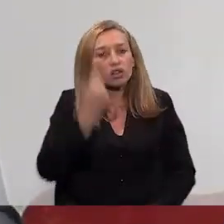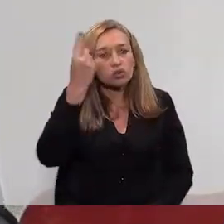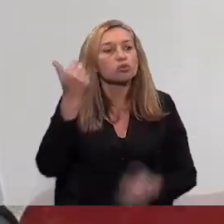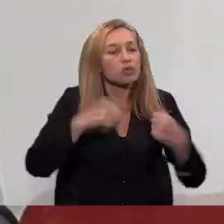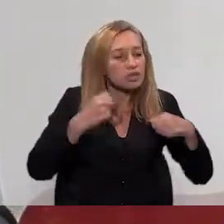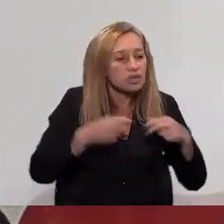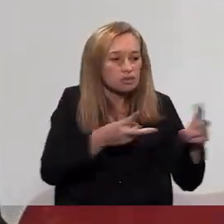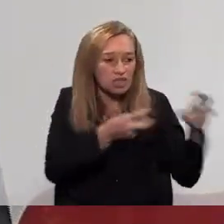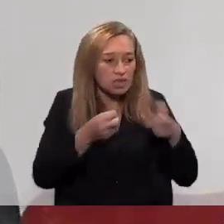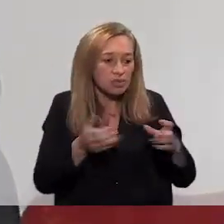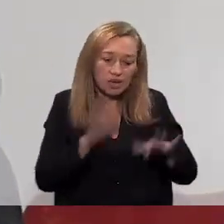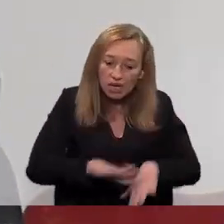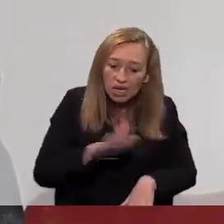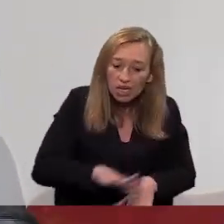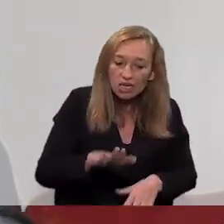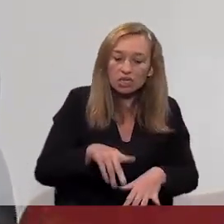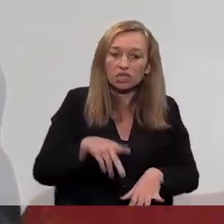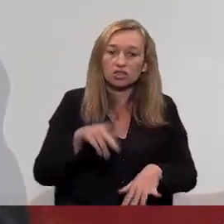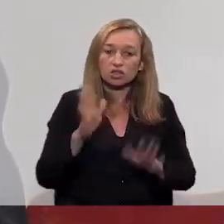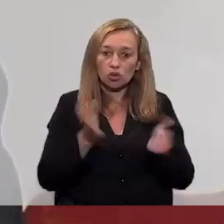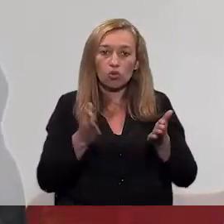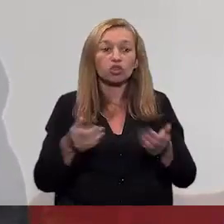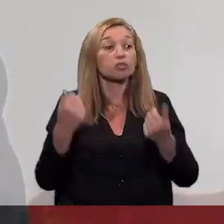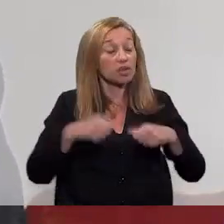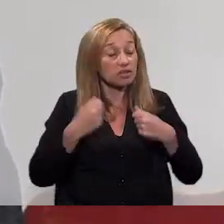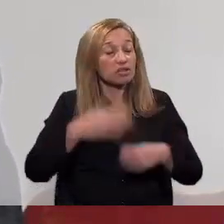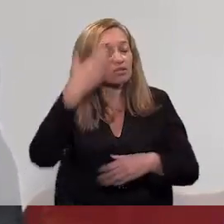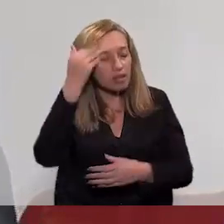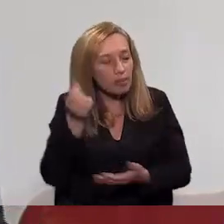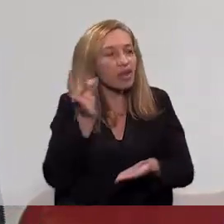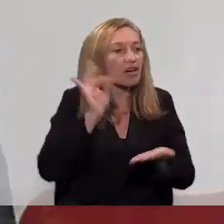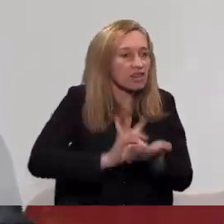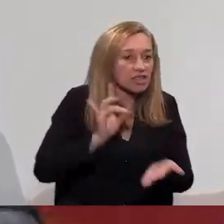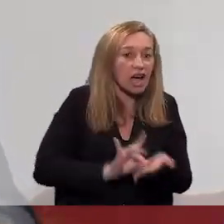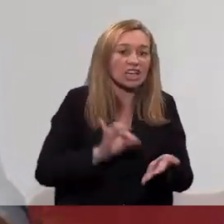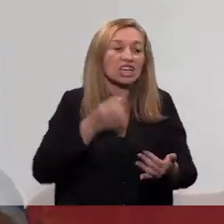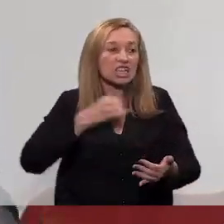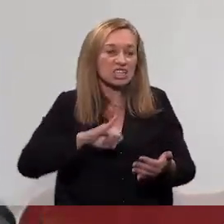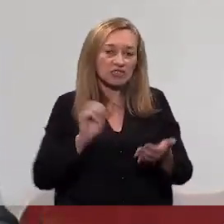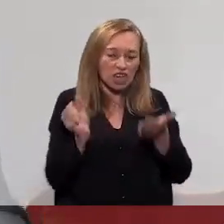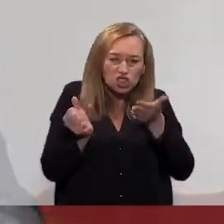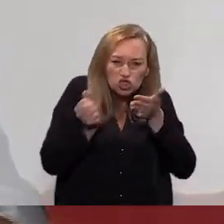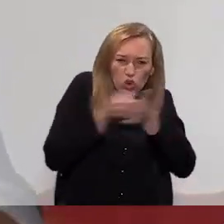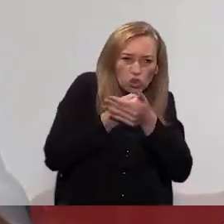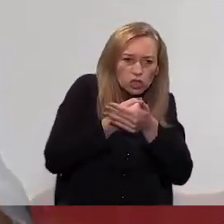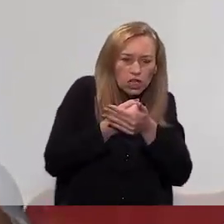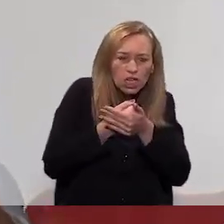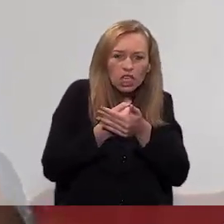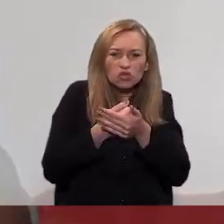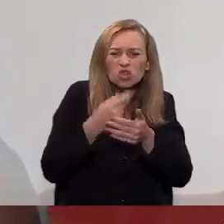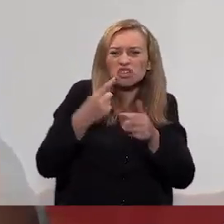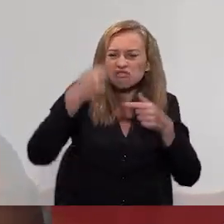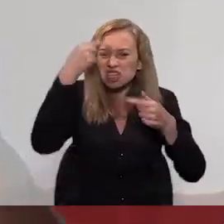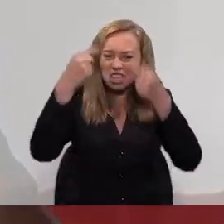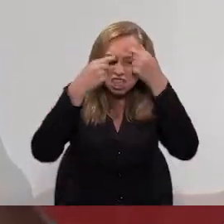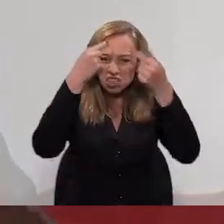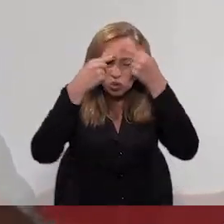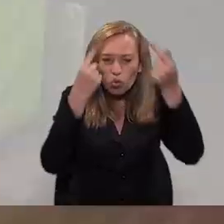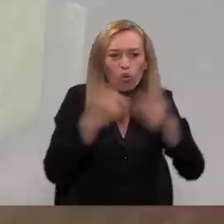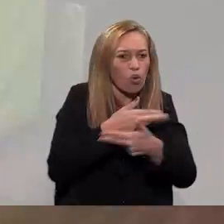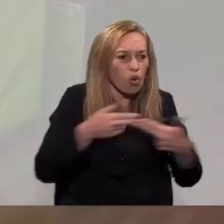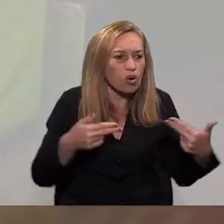adulto tem que perceber que a criança de hoje tem que ouvir a verdade. O adulto que fica escondendo e fica construindo uma